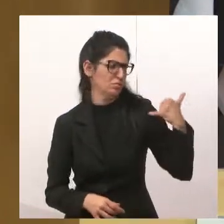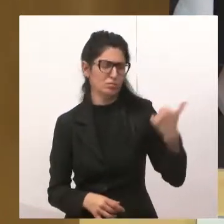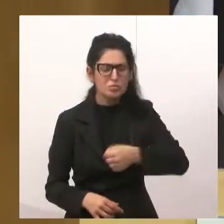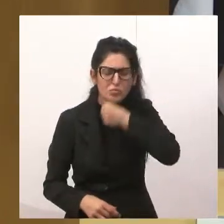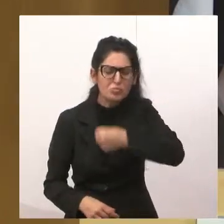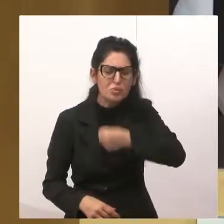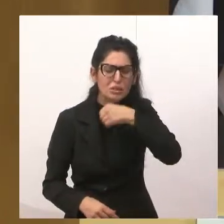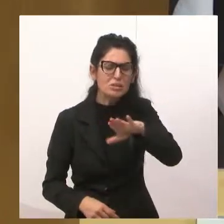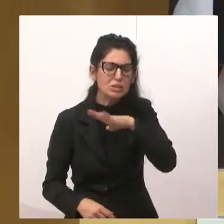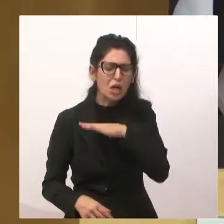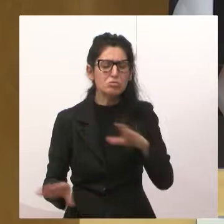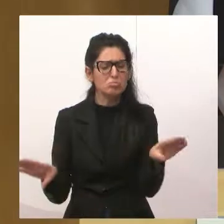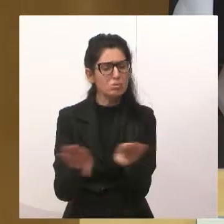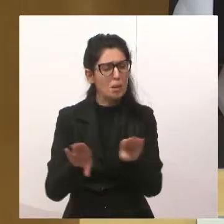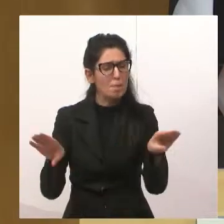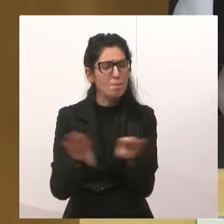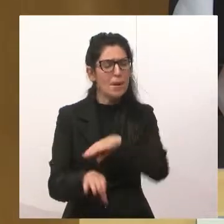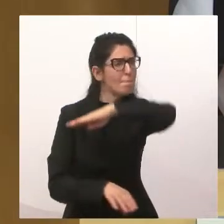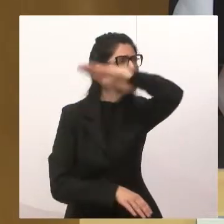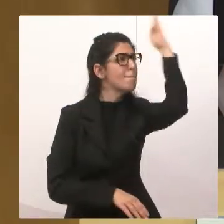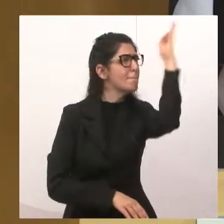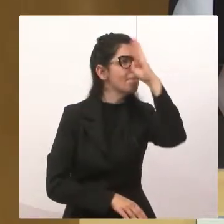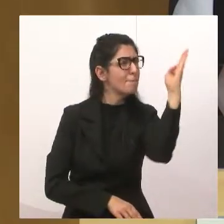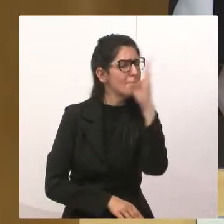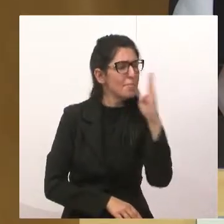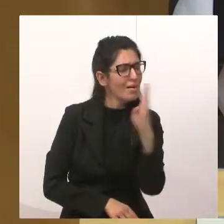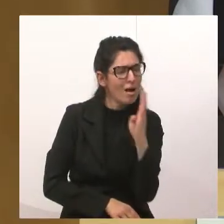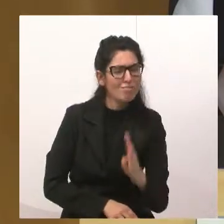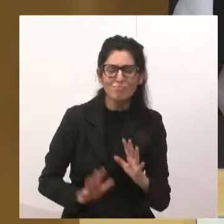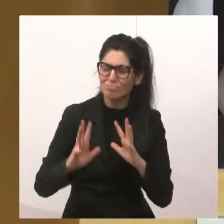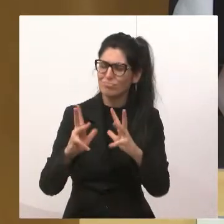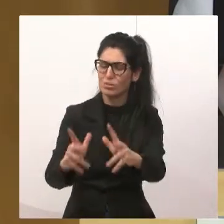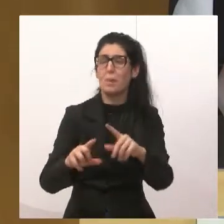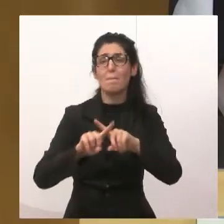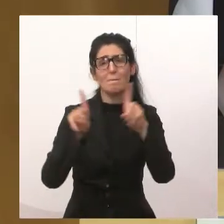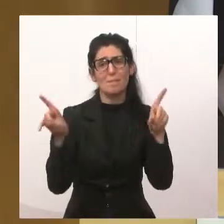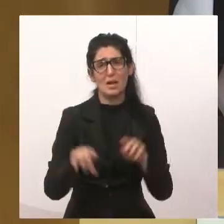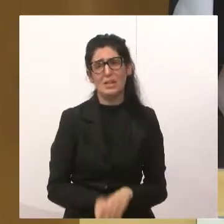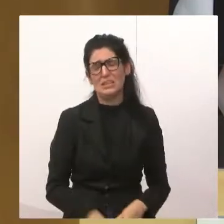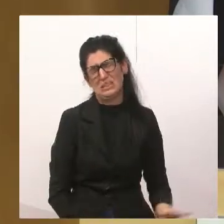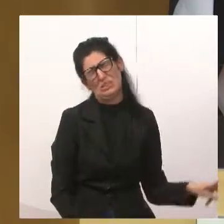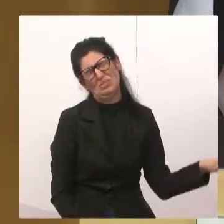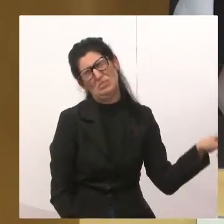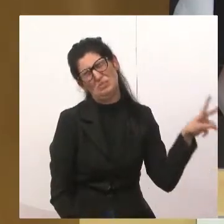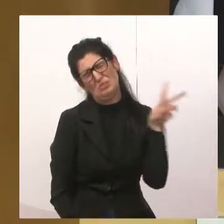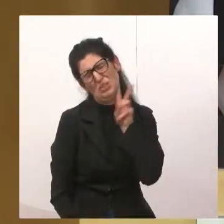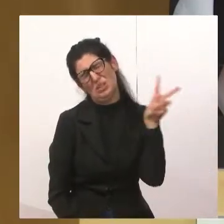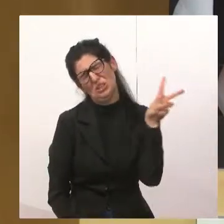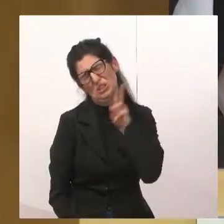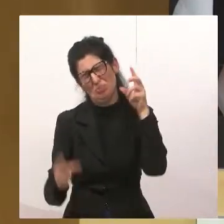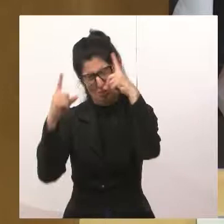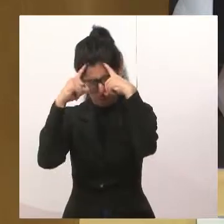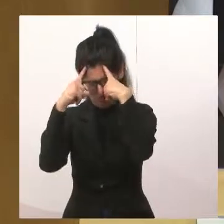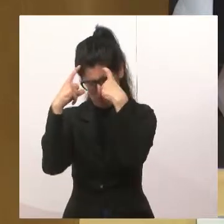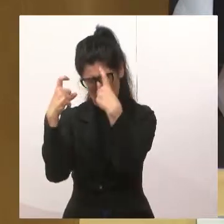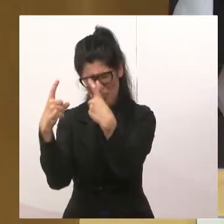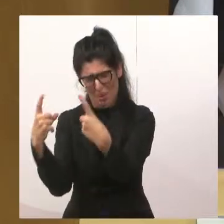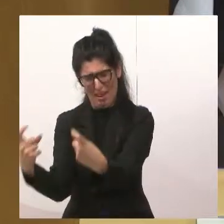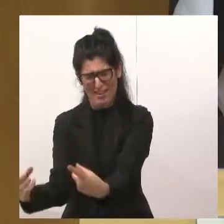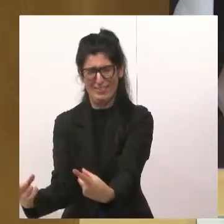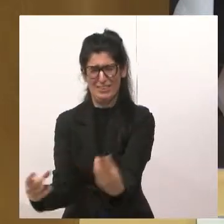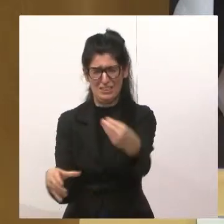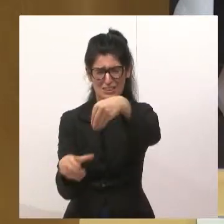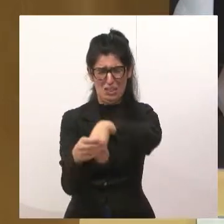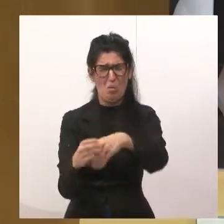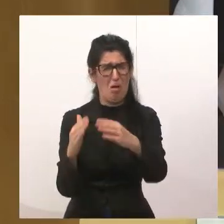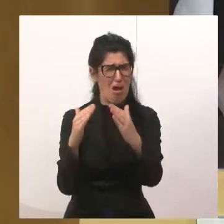país, e dizer que muitos deles são vítimas ainda daquela violência doméstica, né? O idoso, tal